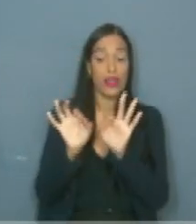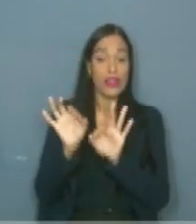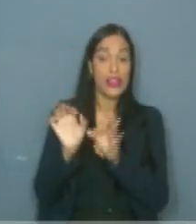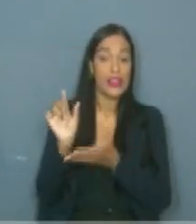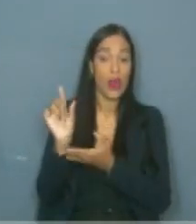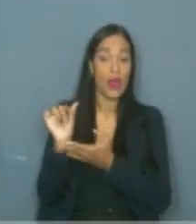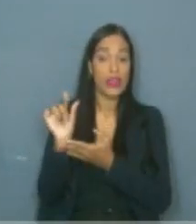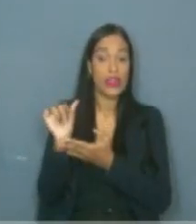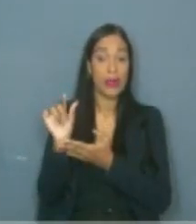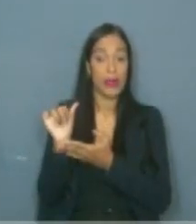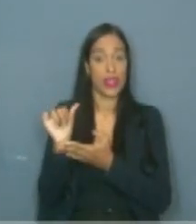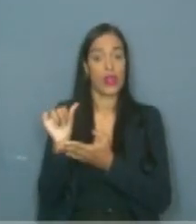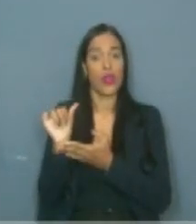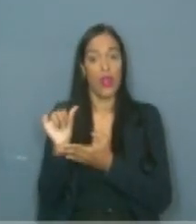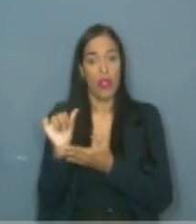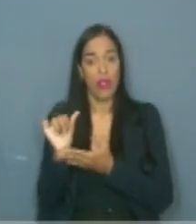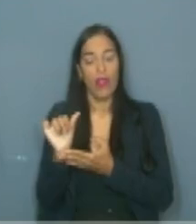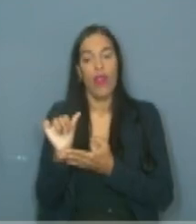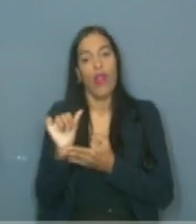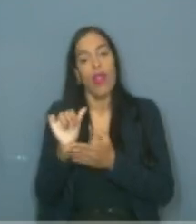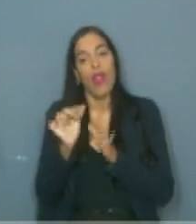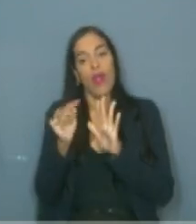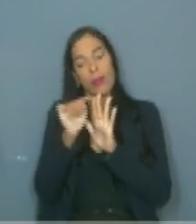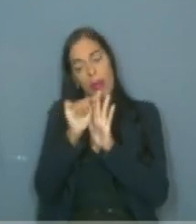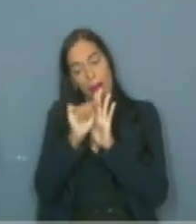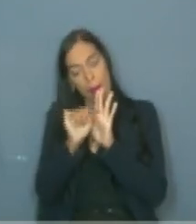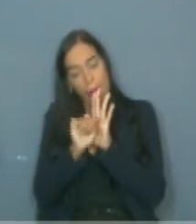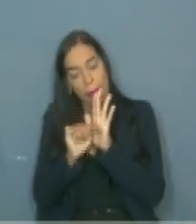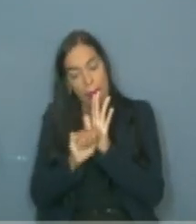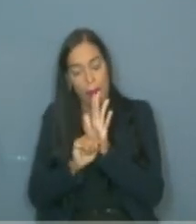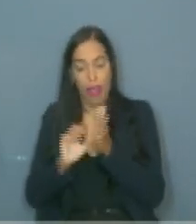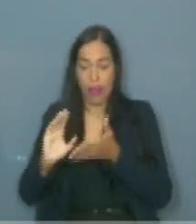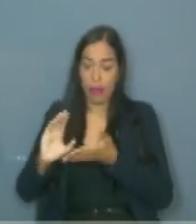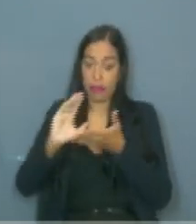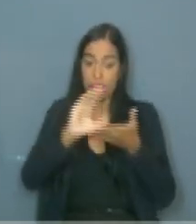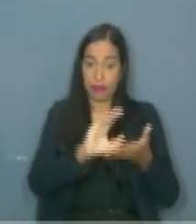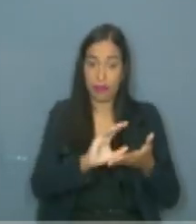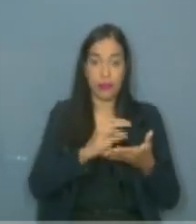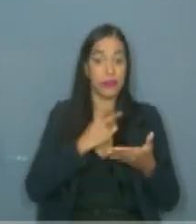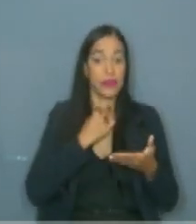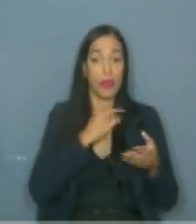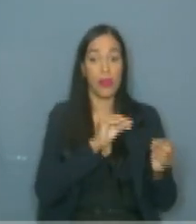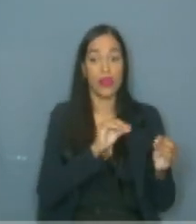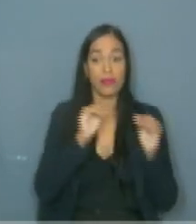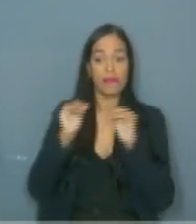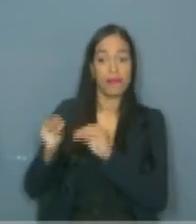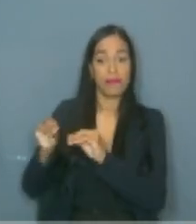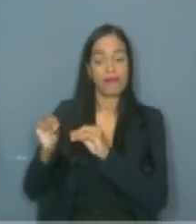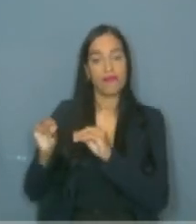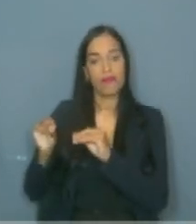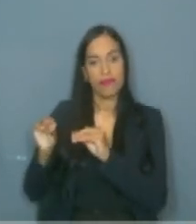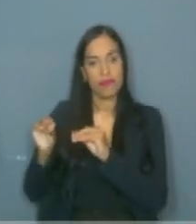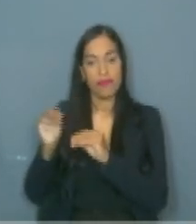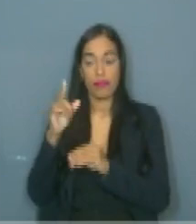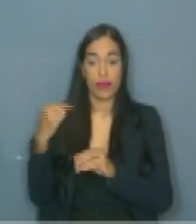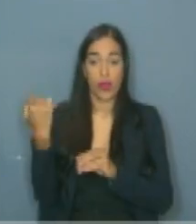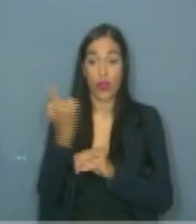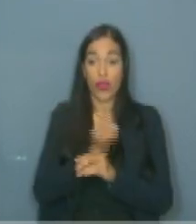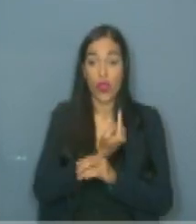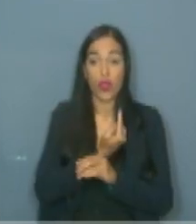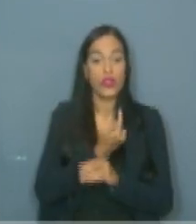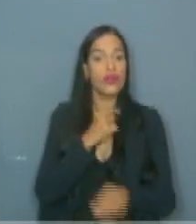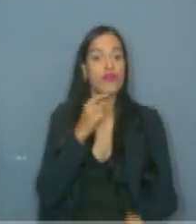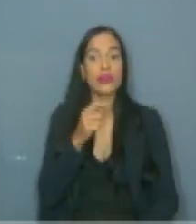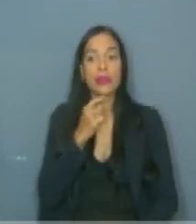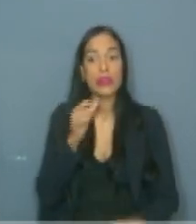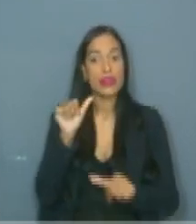orçamento de uma forma, colocando nas rubricas obrigatórias recursos que não podem ser remanejados, que fazem com que nós praticamente não